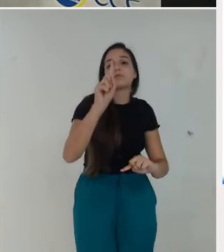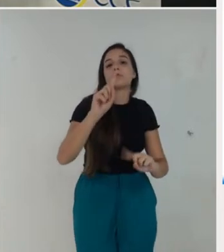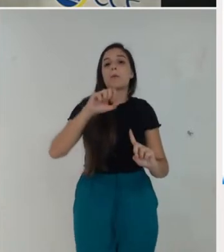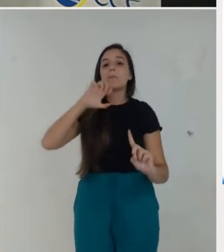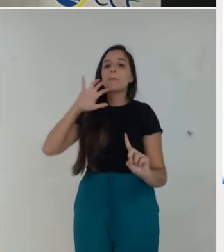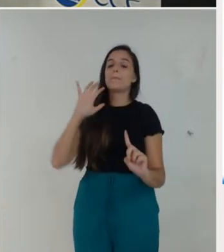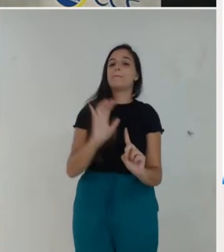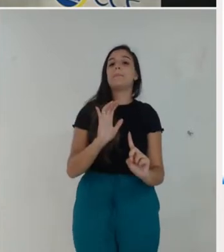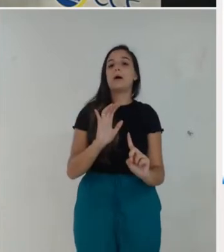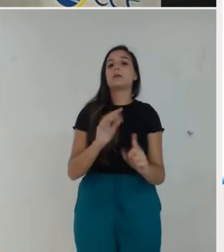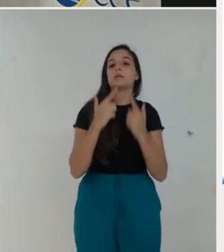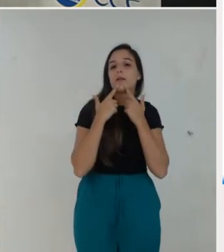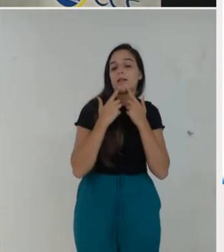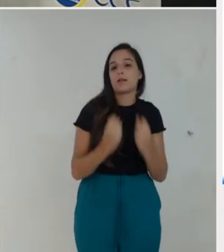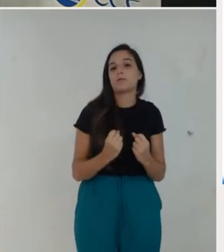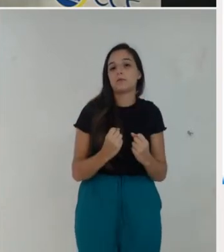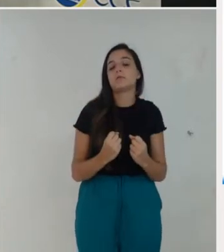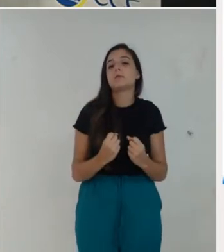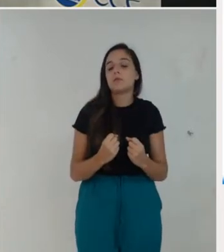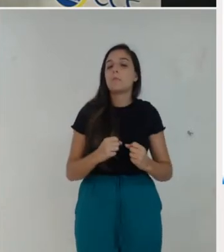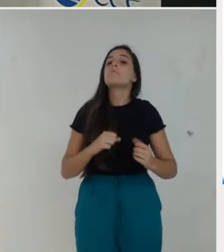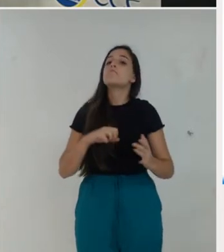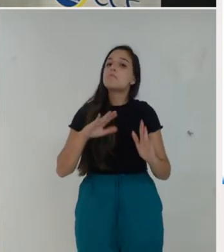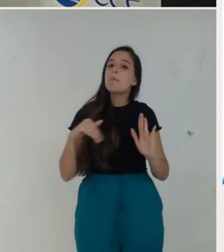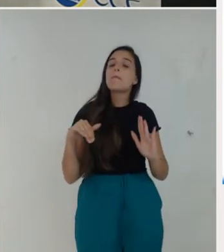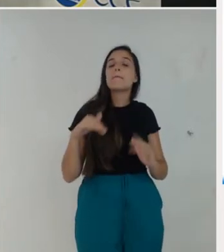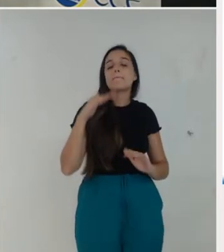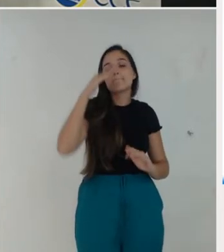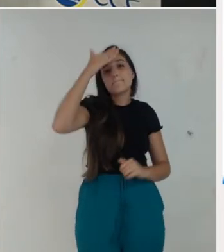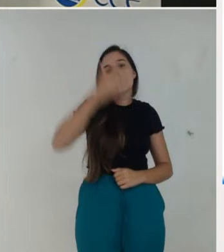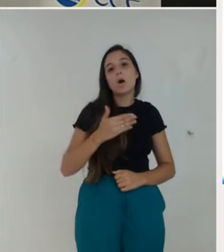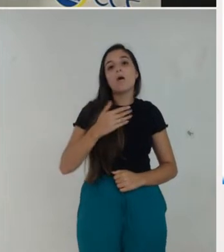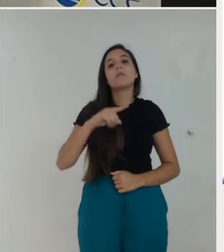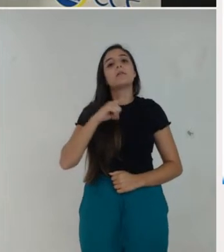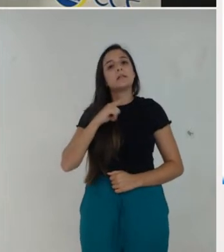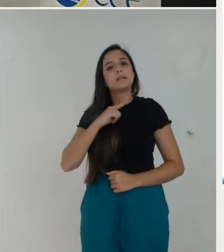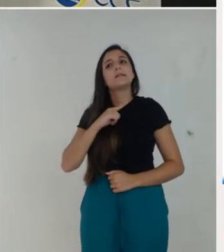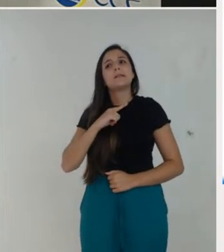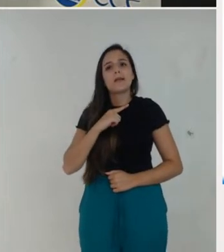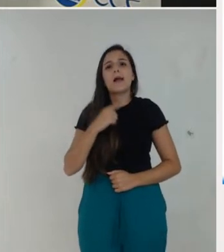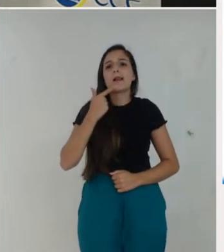impactaram a linguística, né, comprovando que nós teríamos línguas de outras